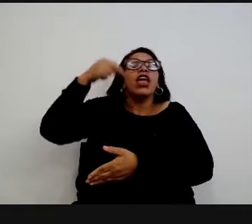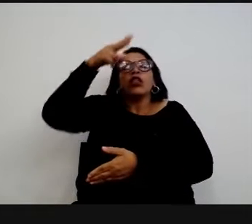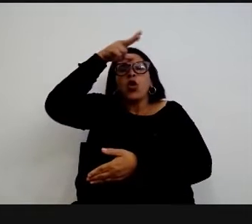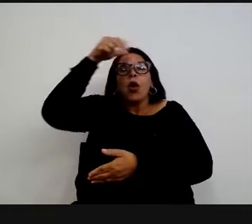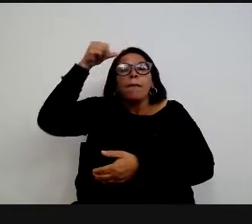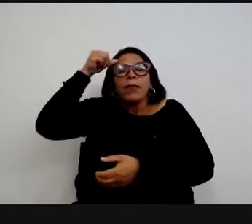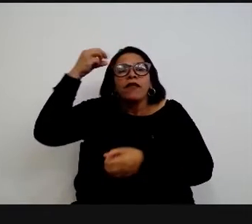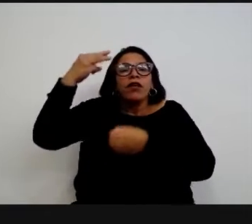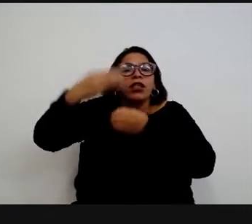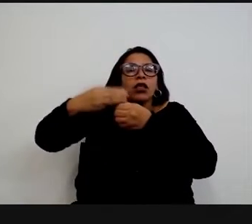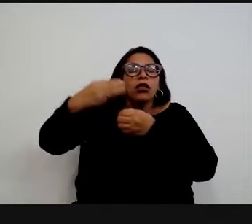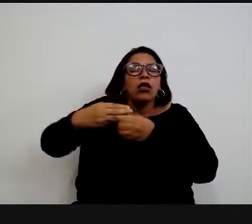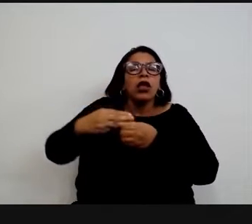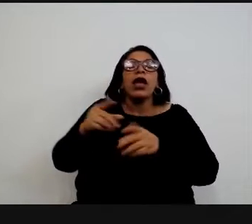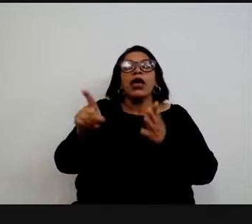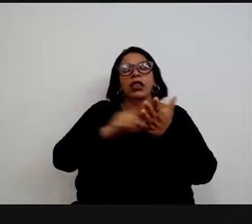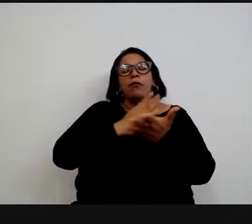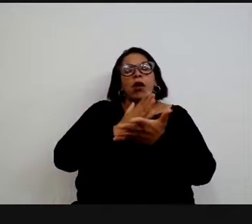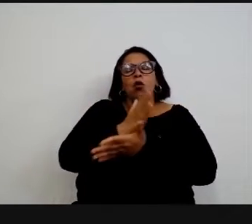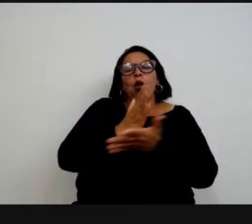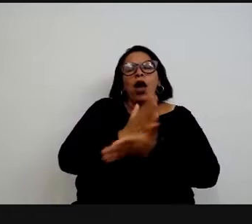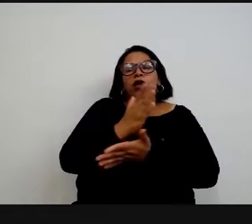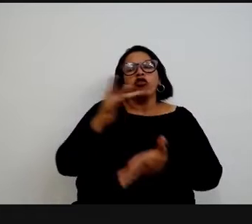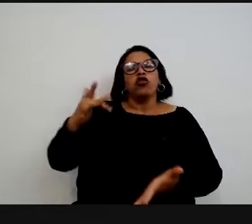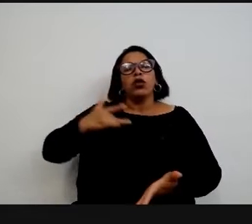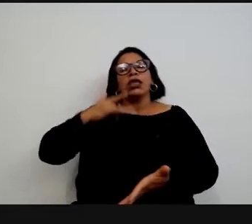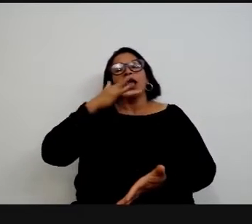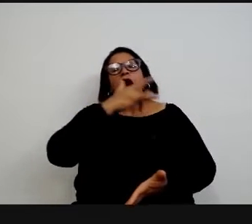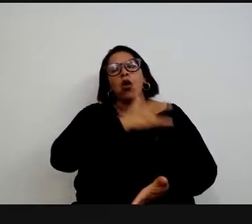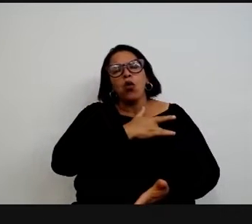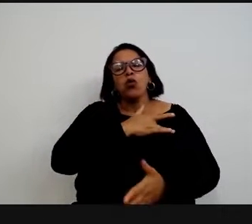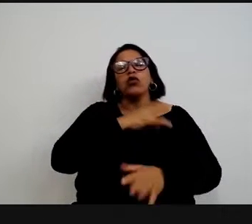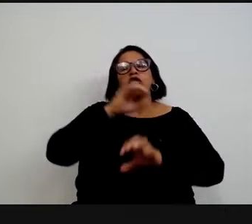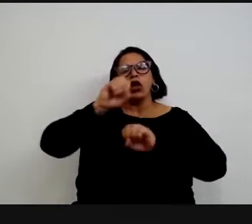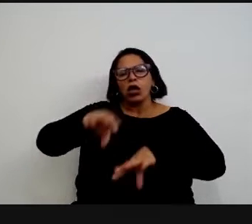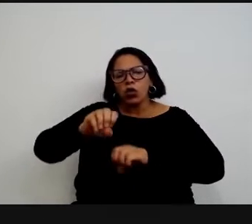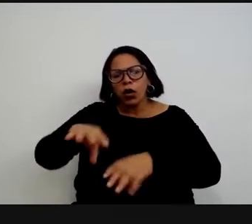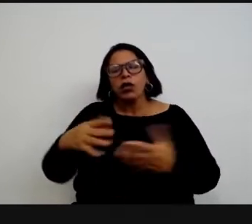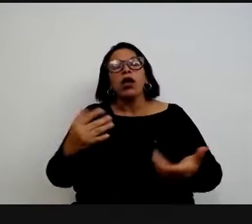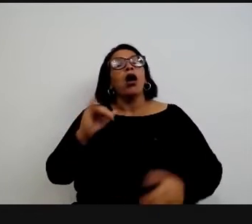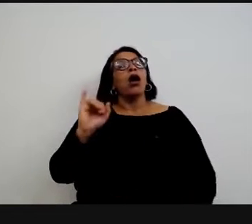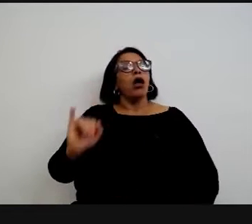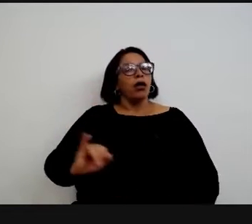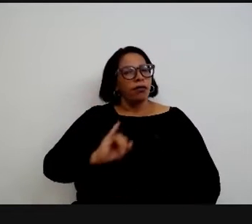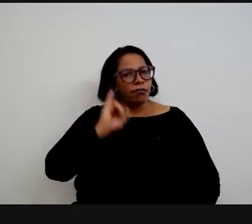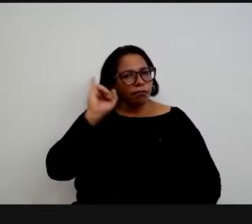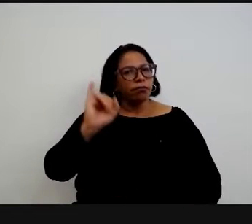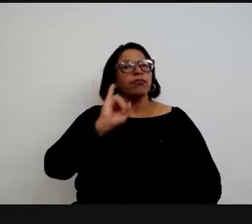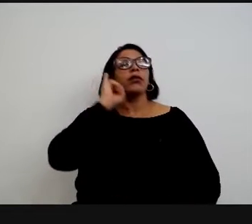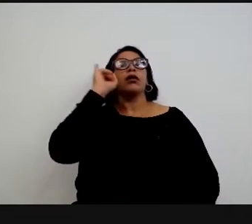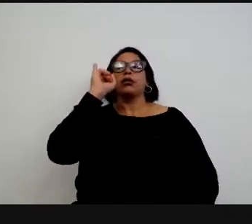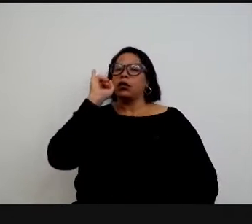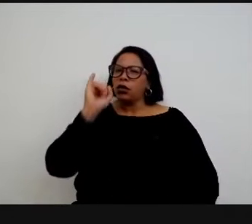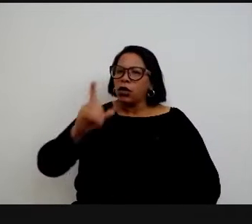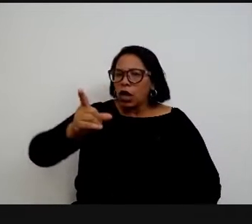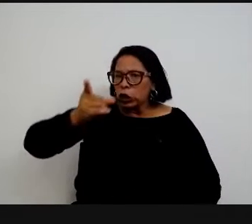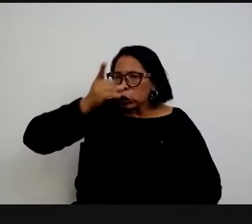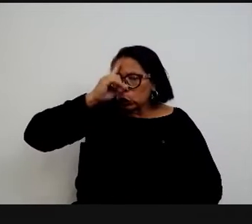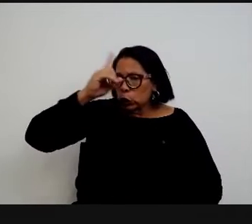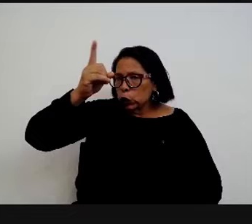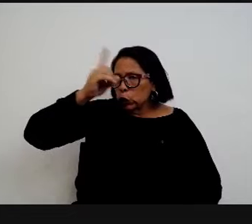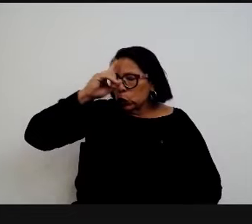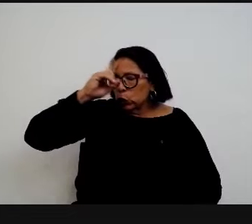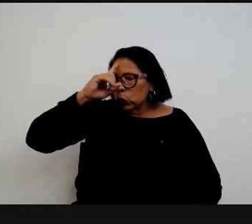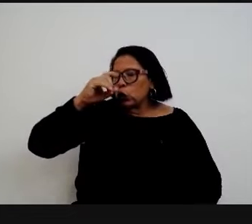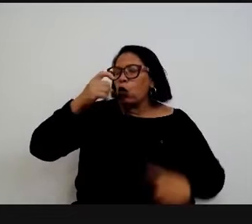políticas públicas que vai começar com educação, saúde, uso e ocupação do solo, que são, vamos dizer assim, a cardápio do dia a dia, né,